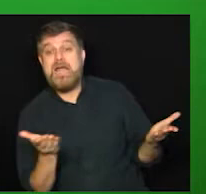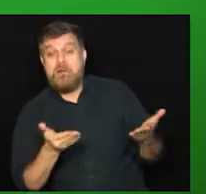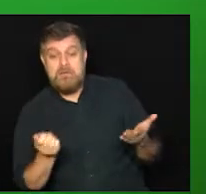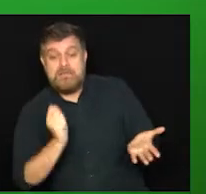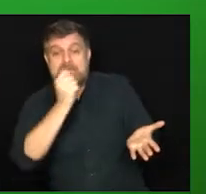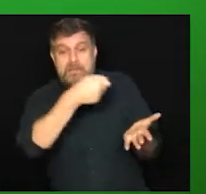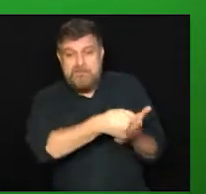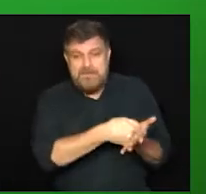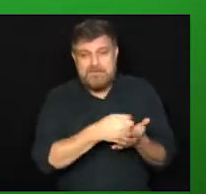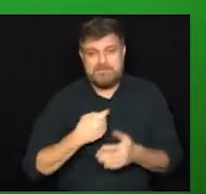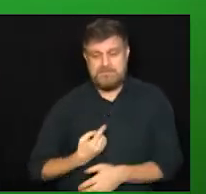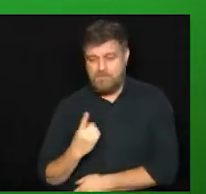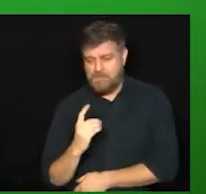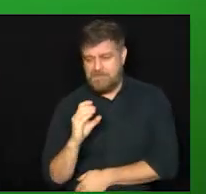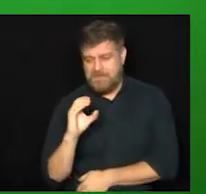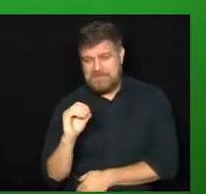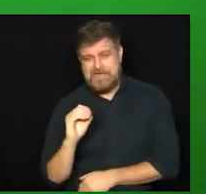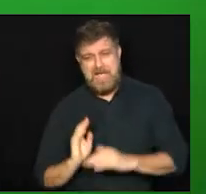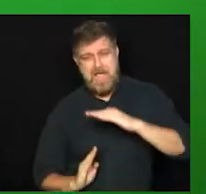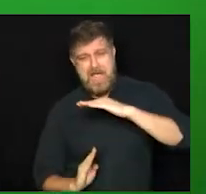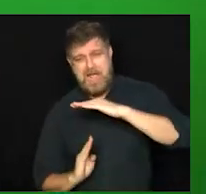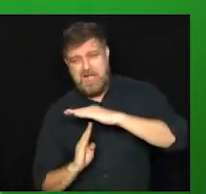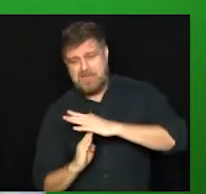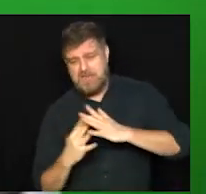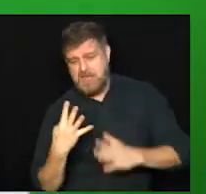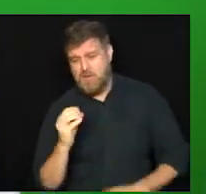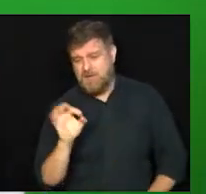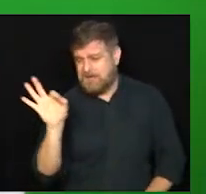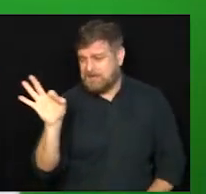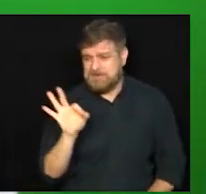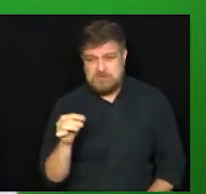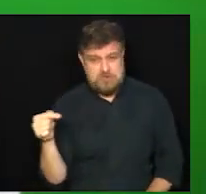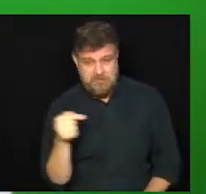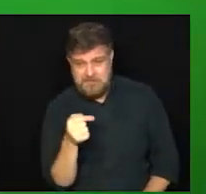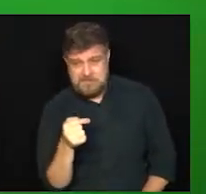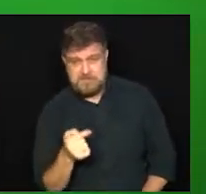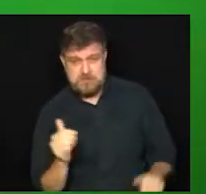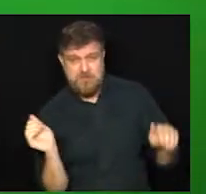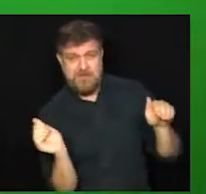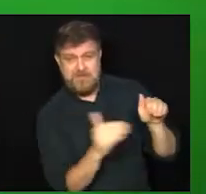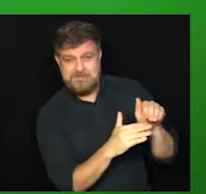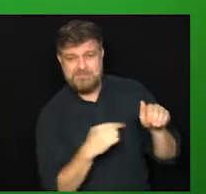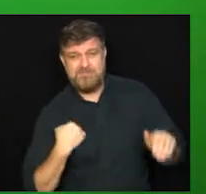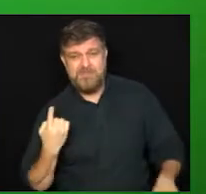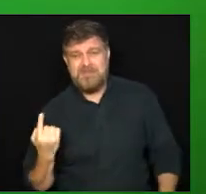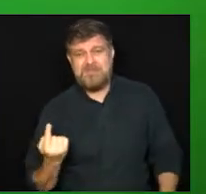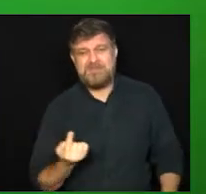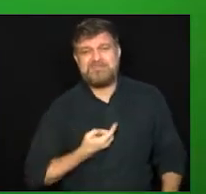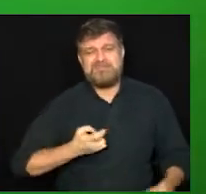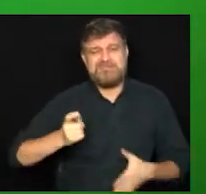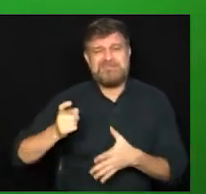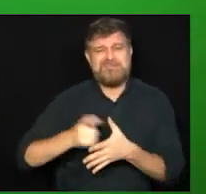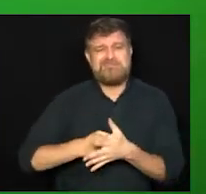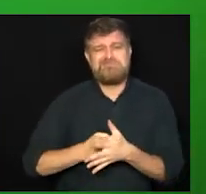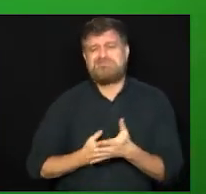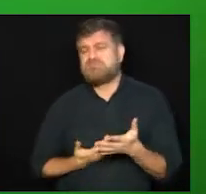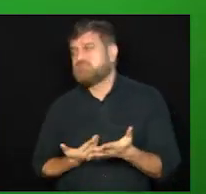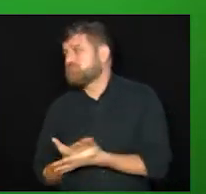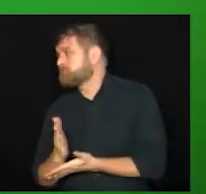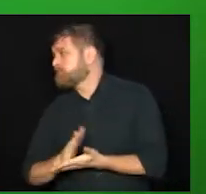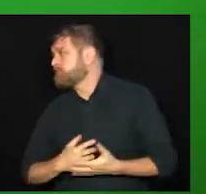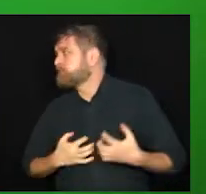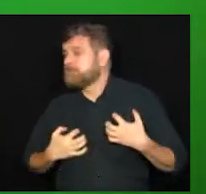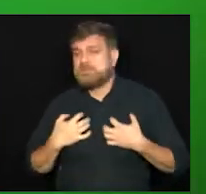de 10, 20, 30, 40%, esse empréstimo virou o nosso tormento.